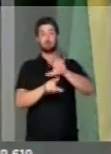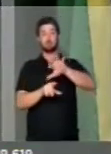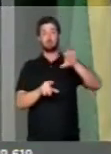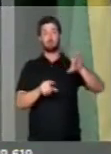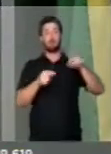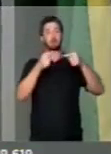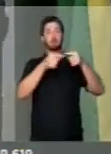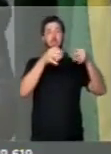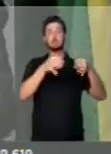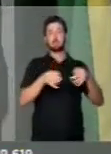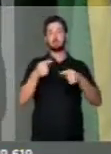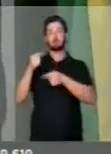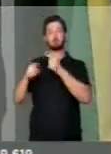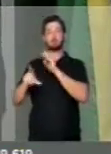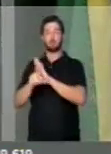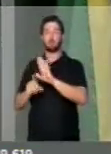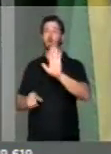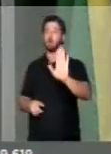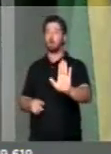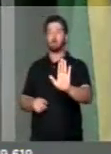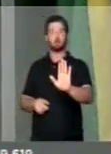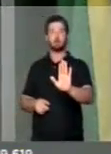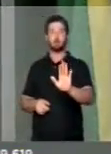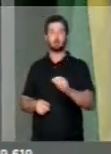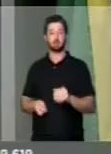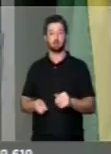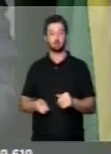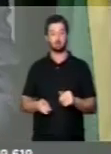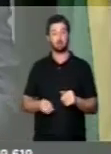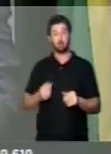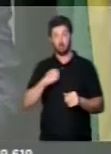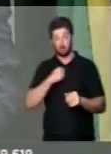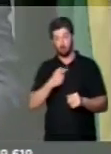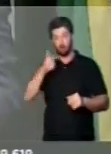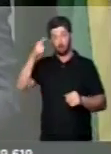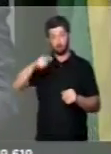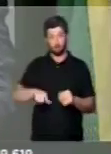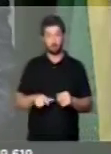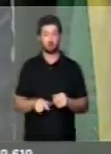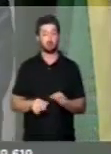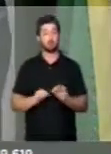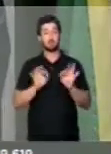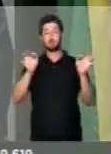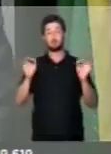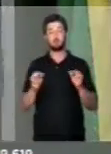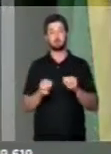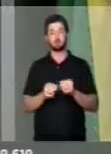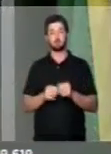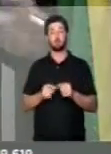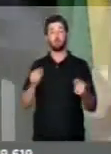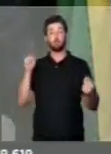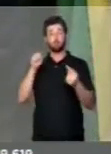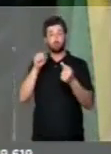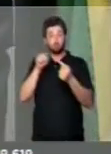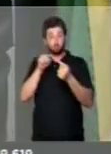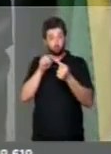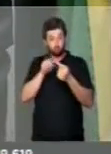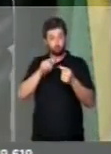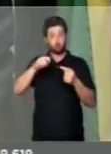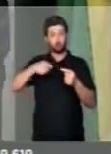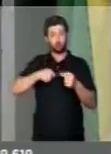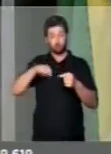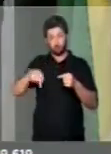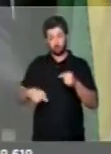que é lícito do que é ilícito. Ora, o que eu disse, e repito, foi tão somente que a razão de ser do